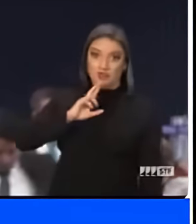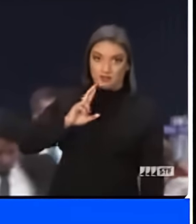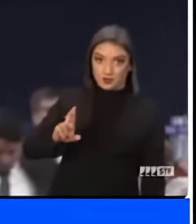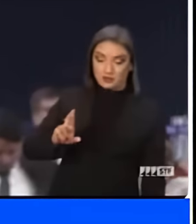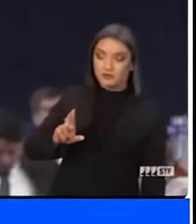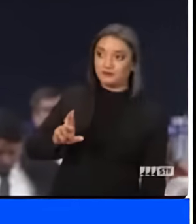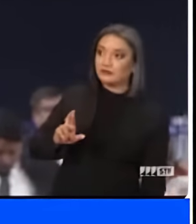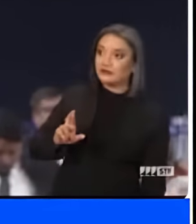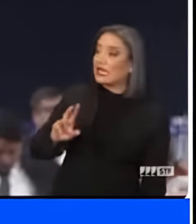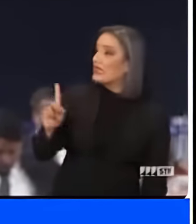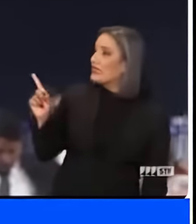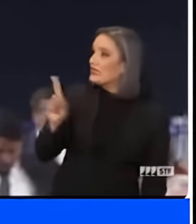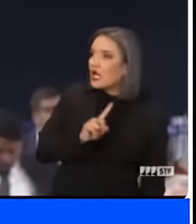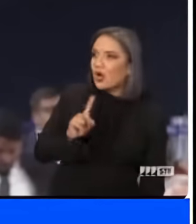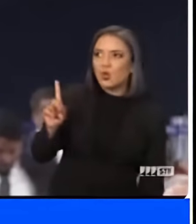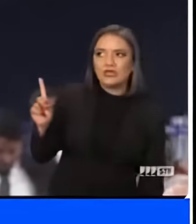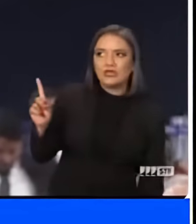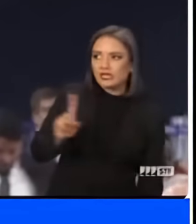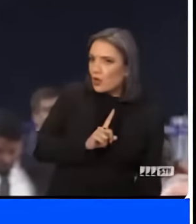Gomes. Não,